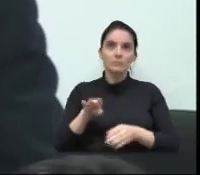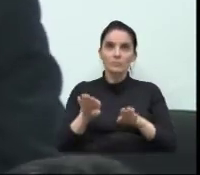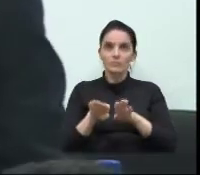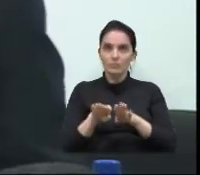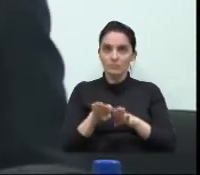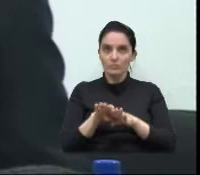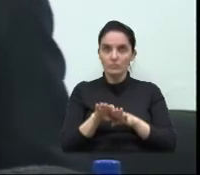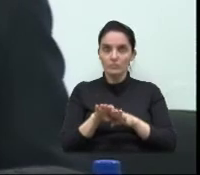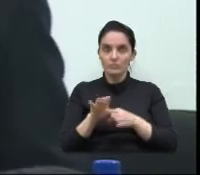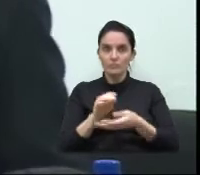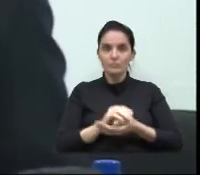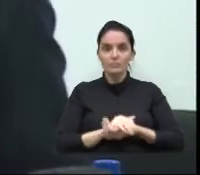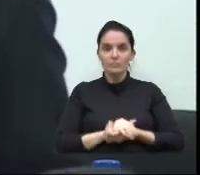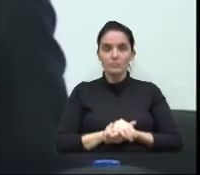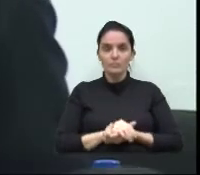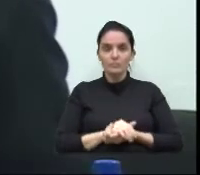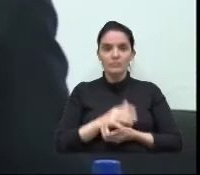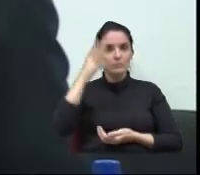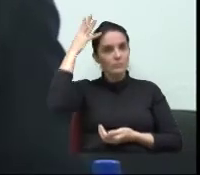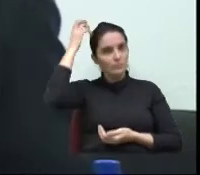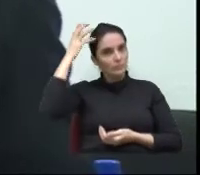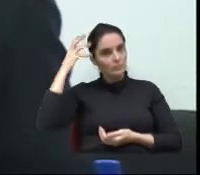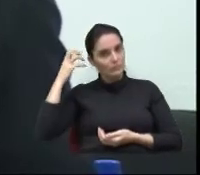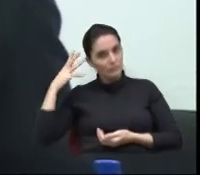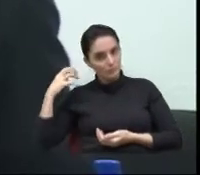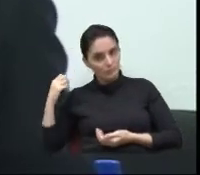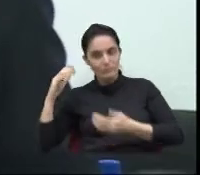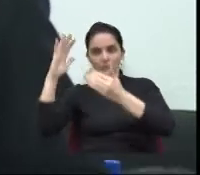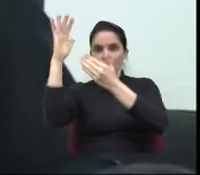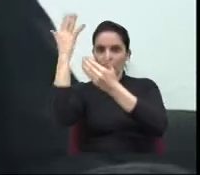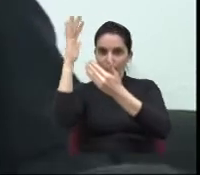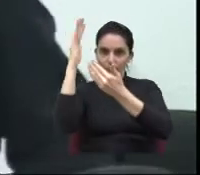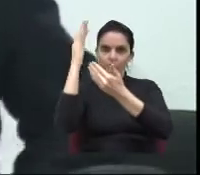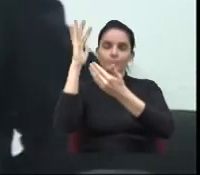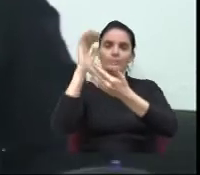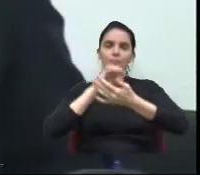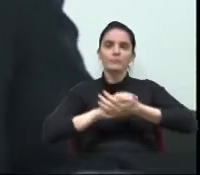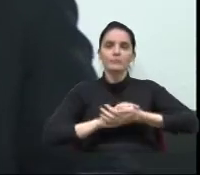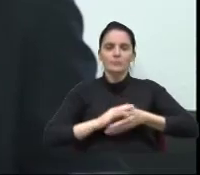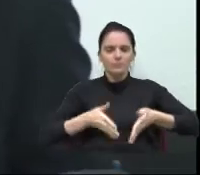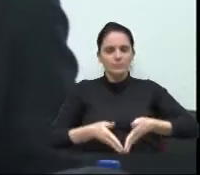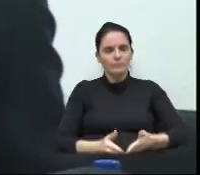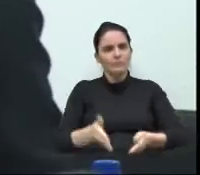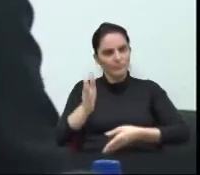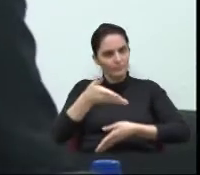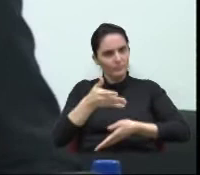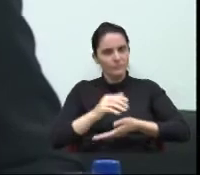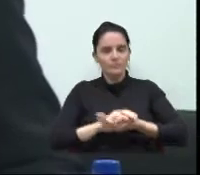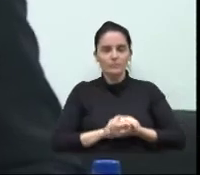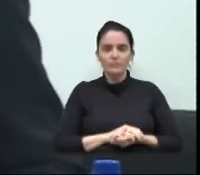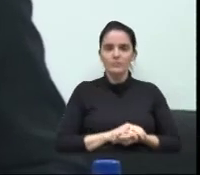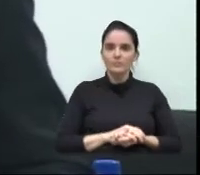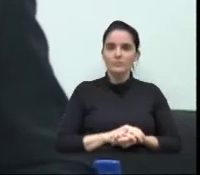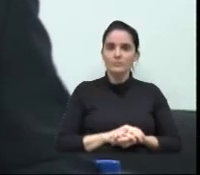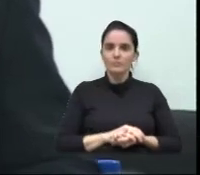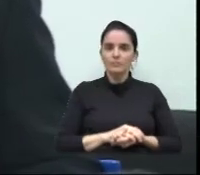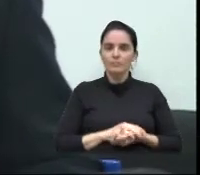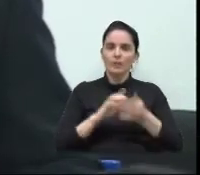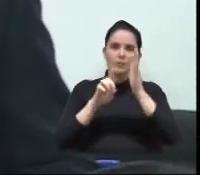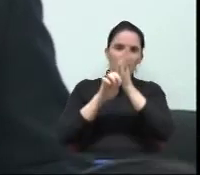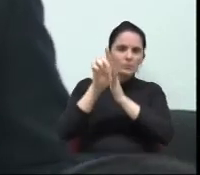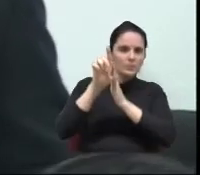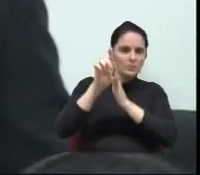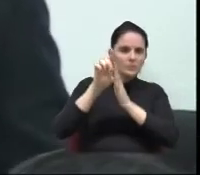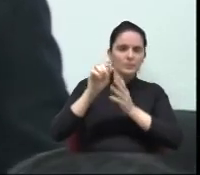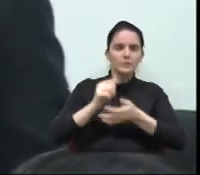dia, a vereadora Lubogo. Parabéns, vereadora, Deus te abençoe. Senhor presidente, eu fiz esse requerimento questionando